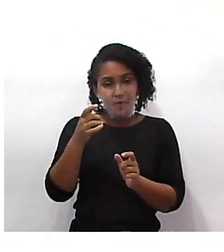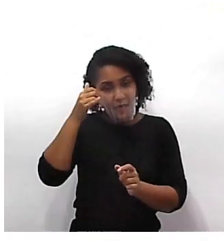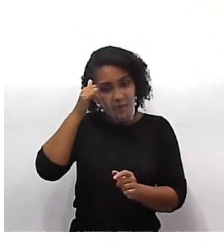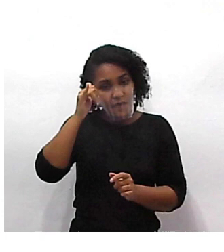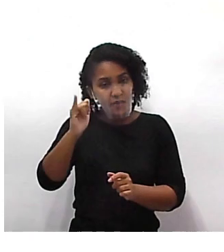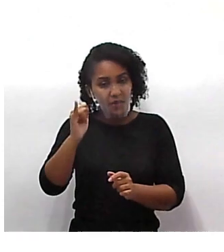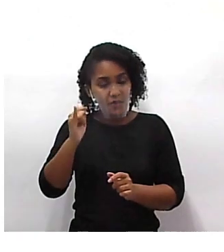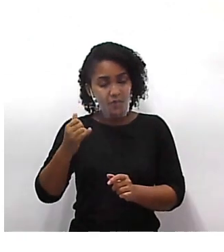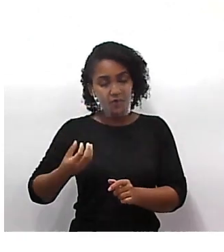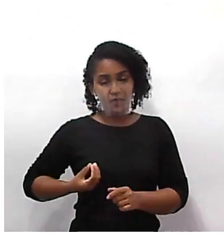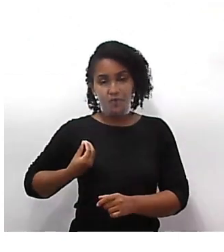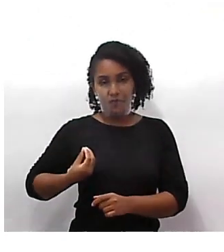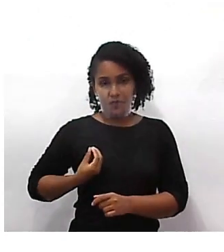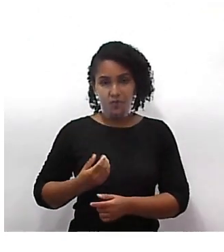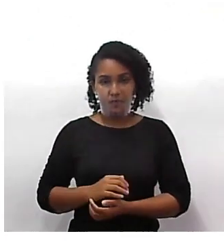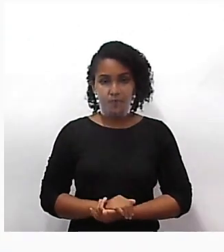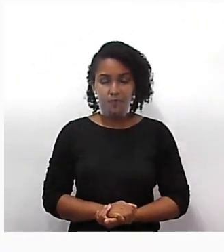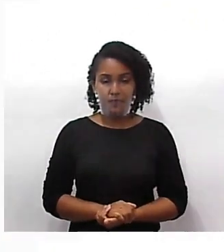prevenção da vida.